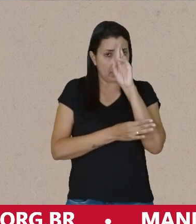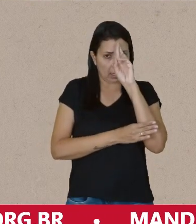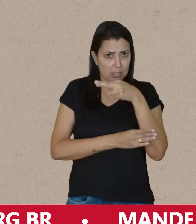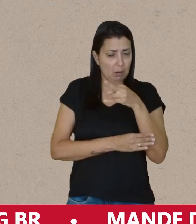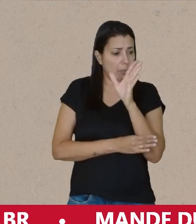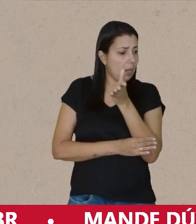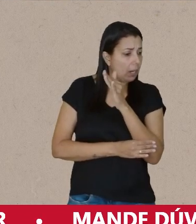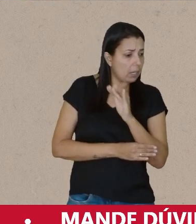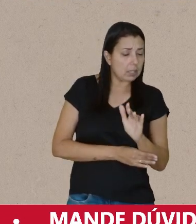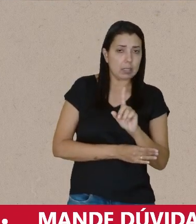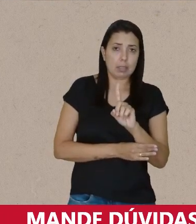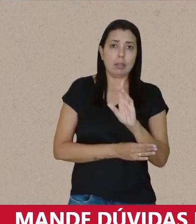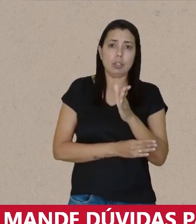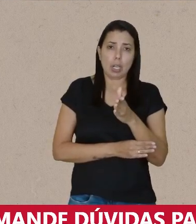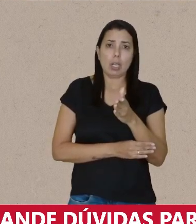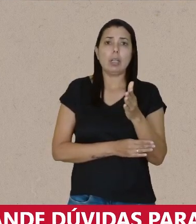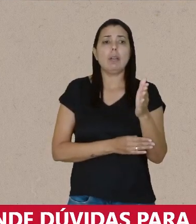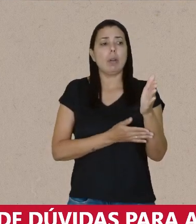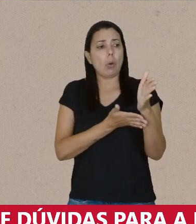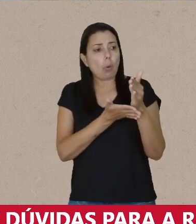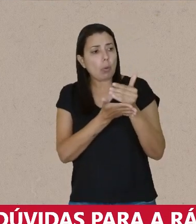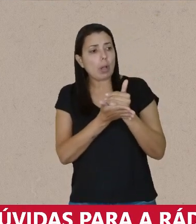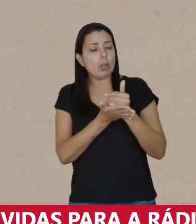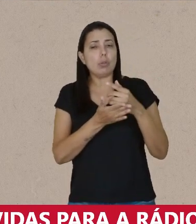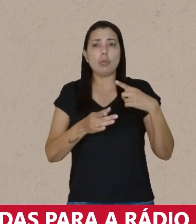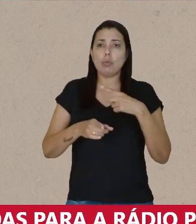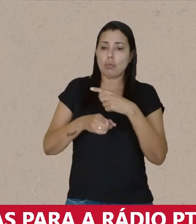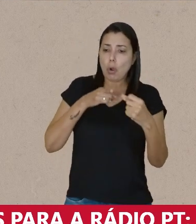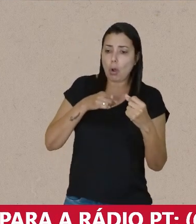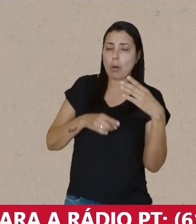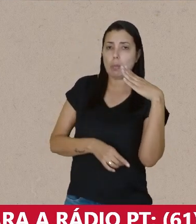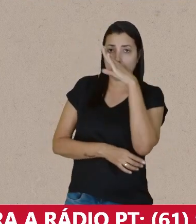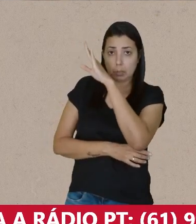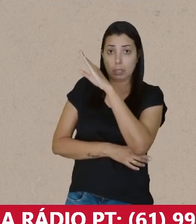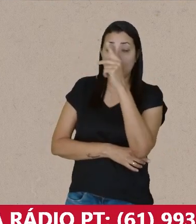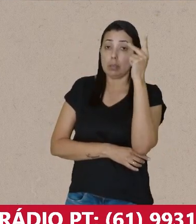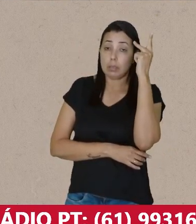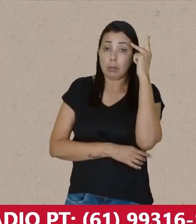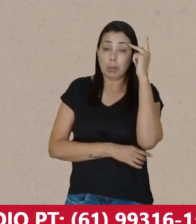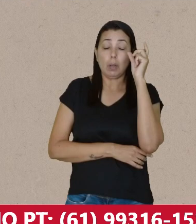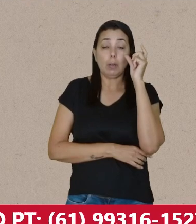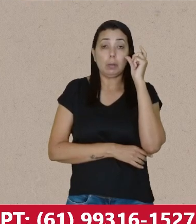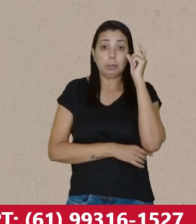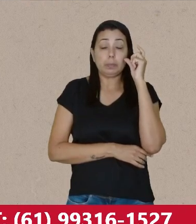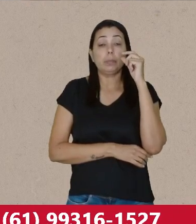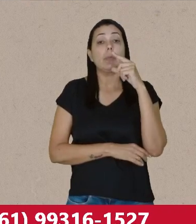cancelar. Como já estava convocado o Fora Bolsonaro, em São Paulo,